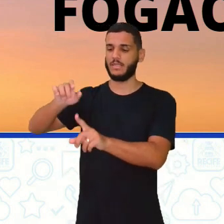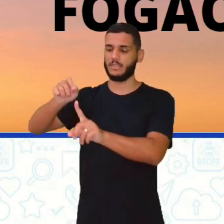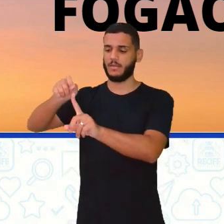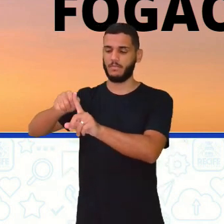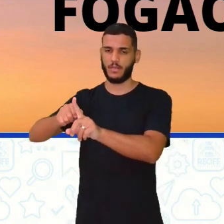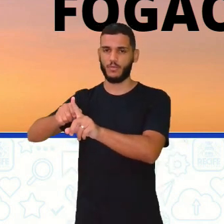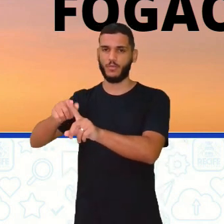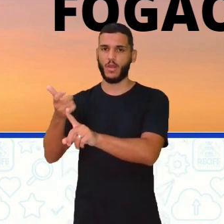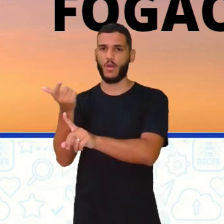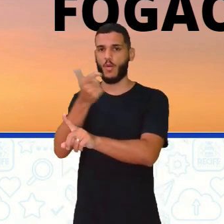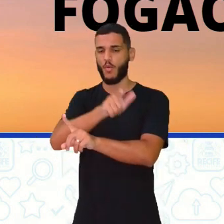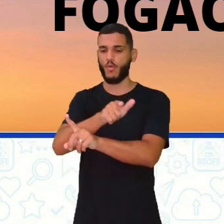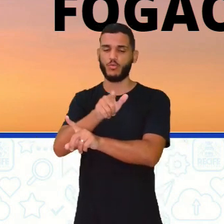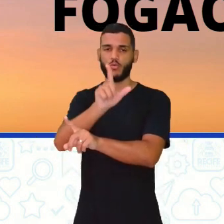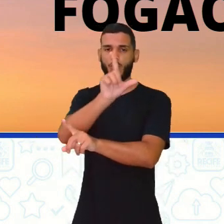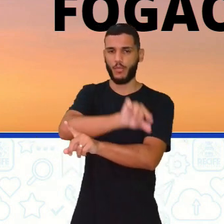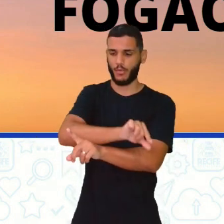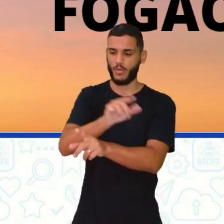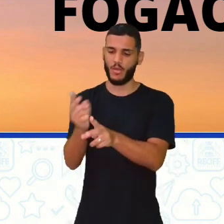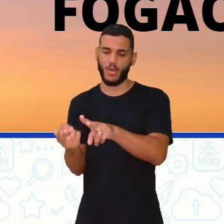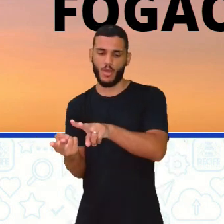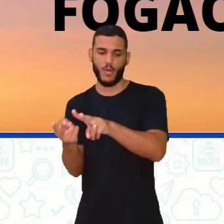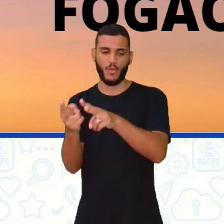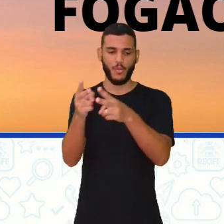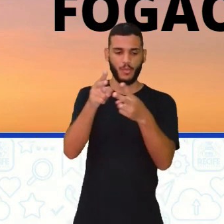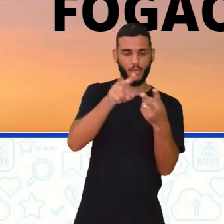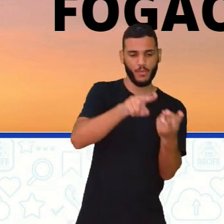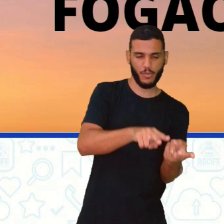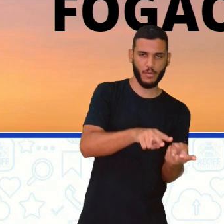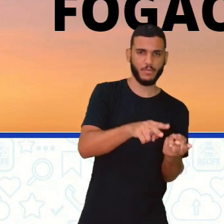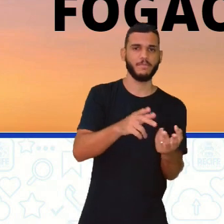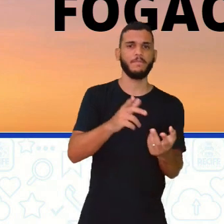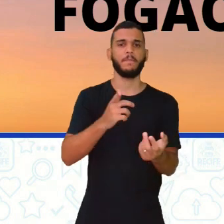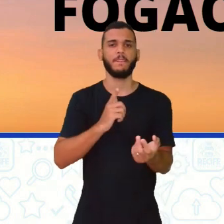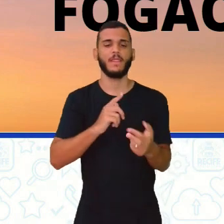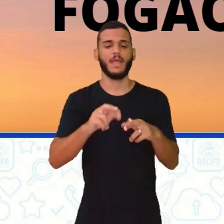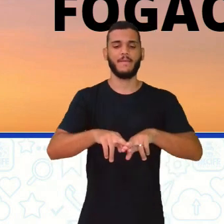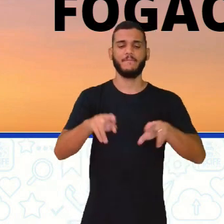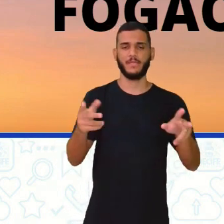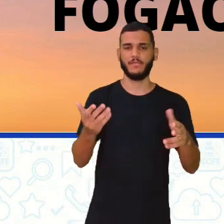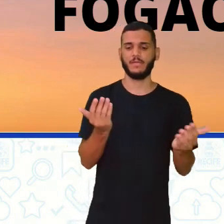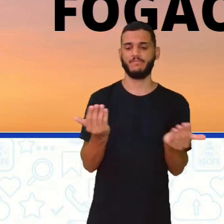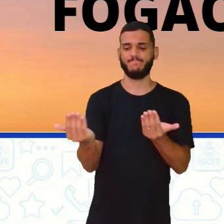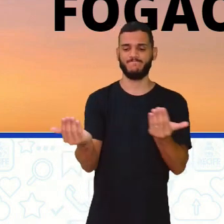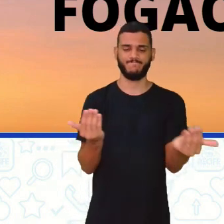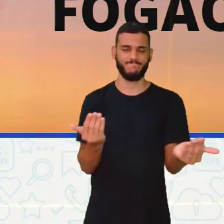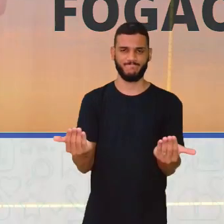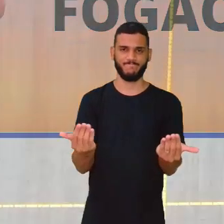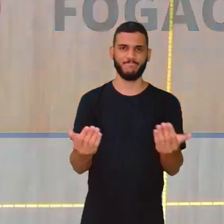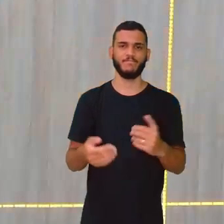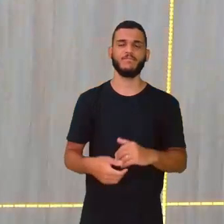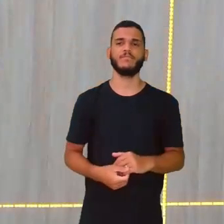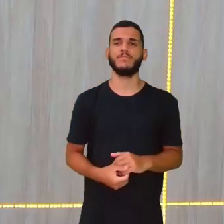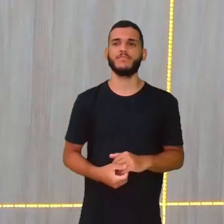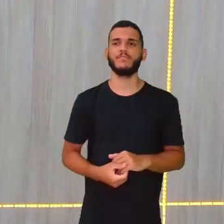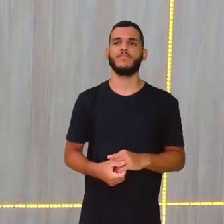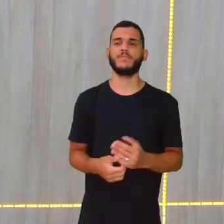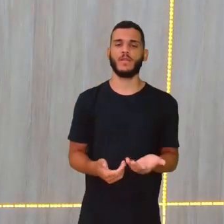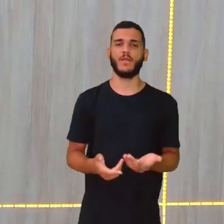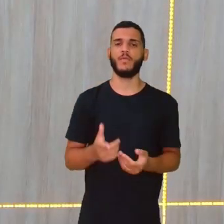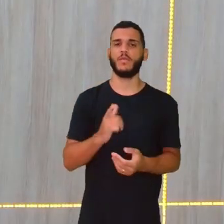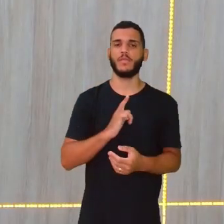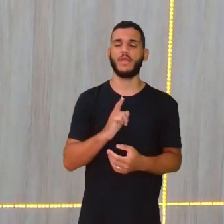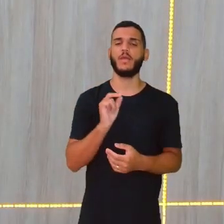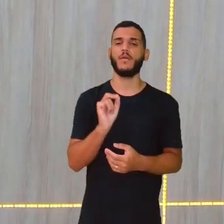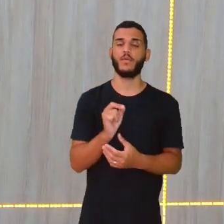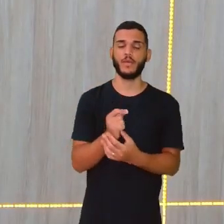a outro de menor temperatura, quando há diferença de temperatura entre ambos. Então, quando eu tenho aí um corpo, né,